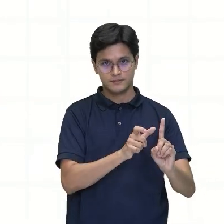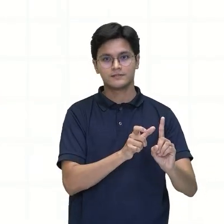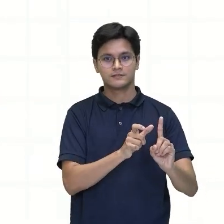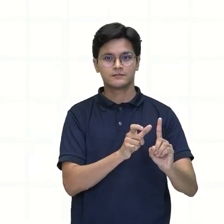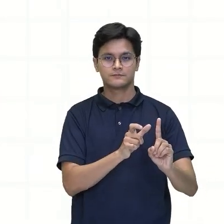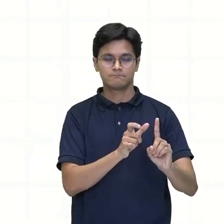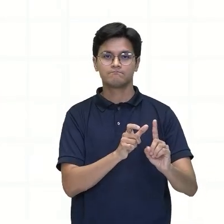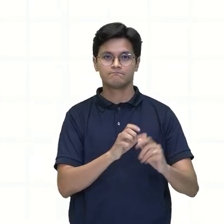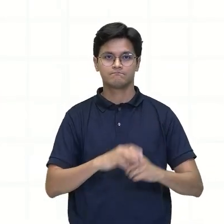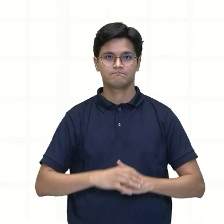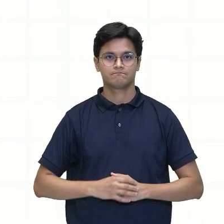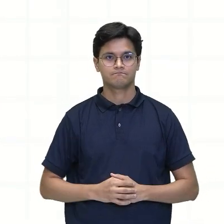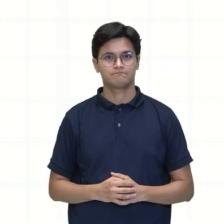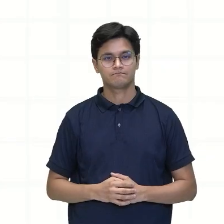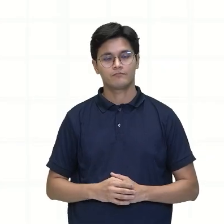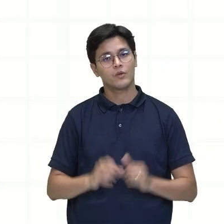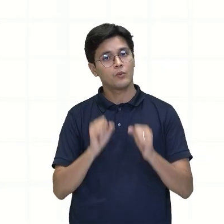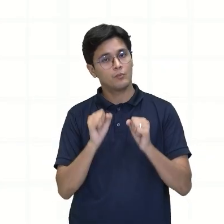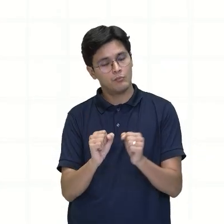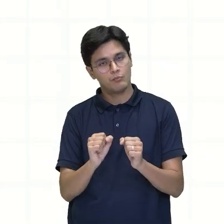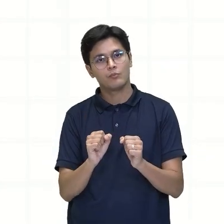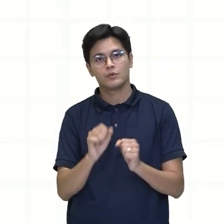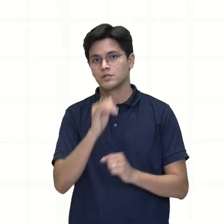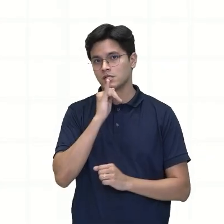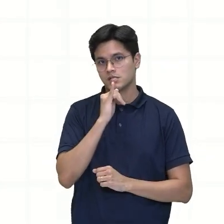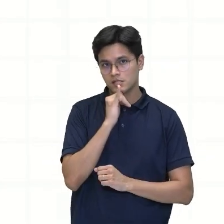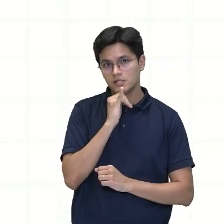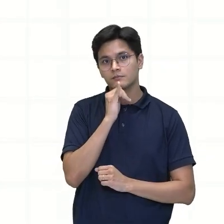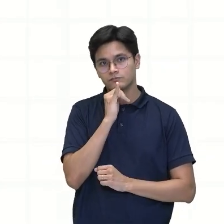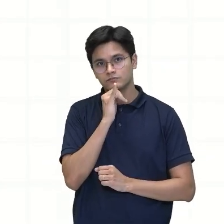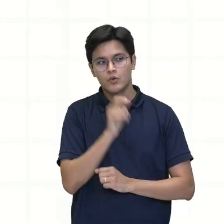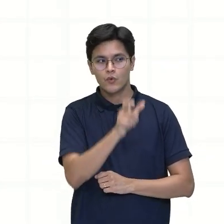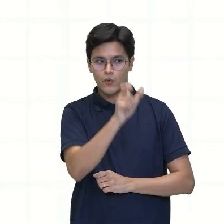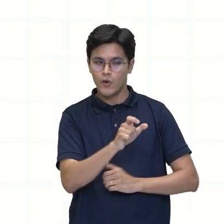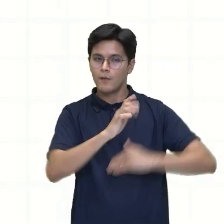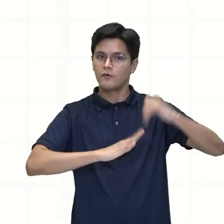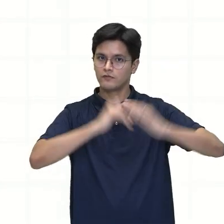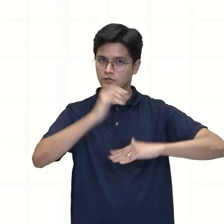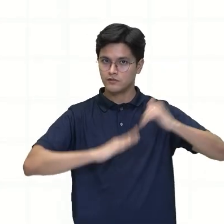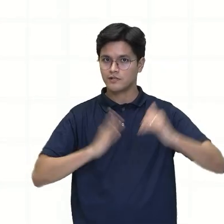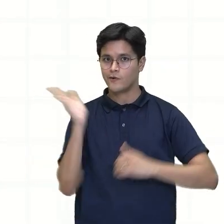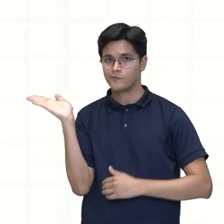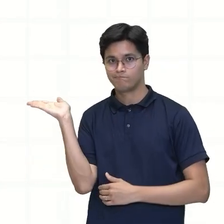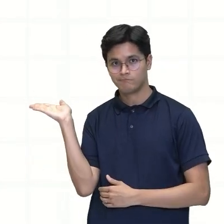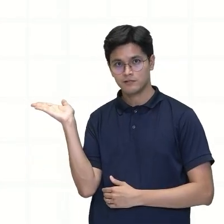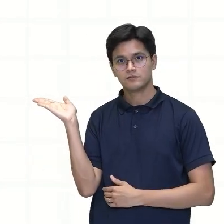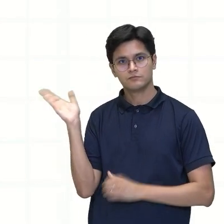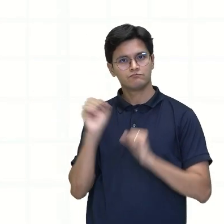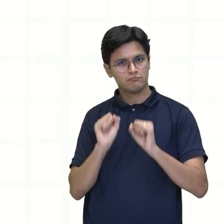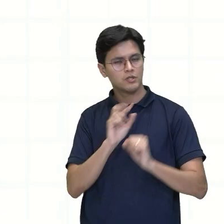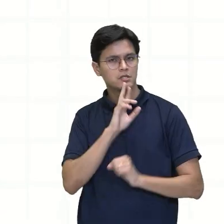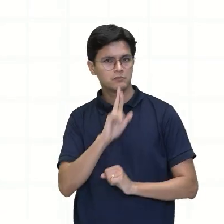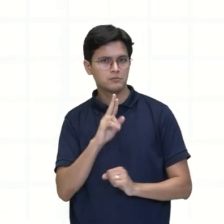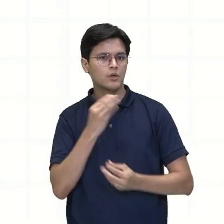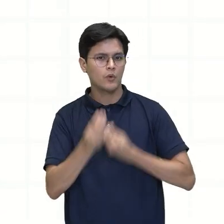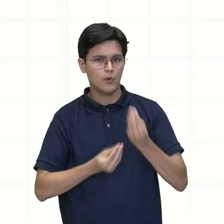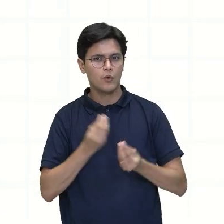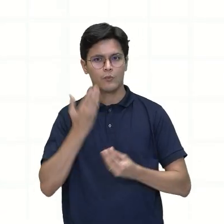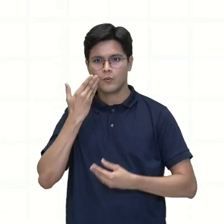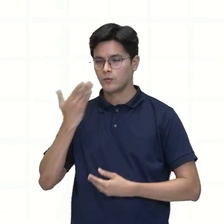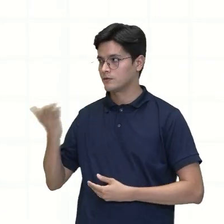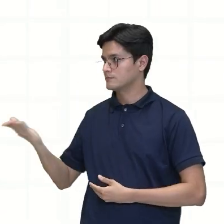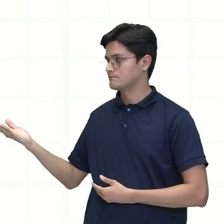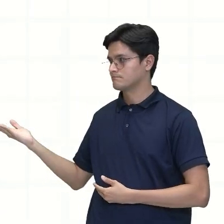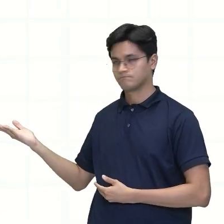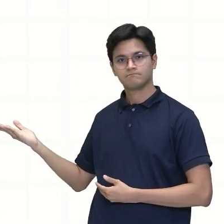né, no caso, poderia ser o garçom, né, aquele que está assumindo a função do garçom, vai falar, good evening, man. May I take your order?